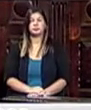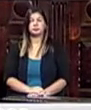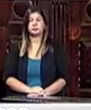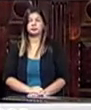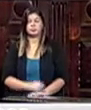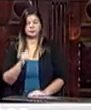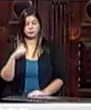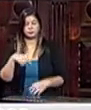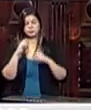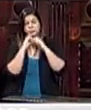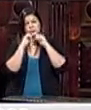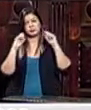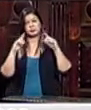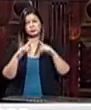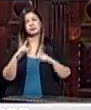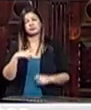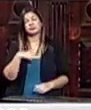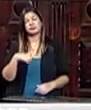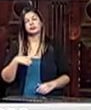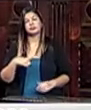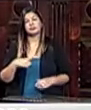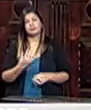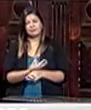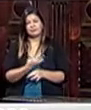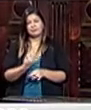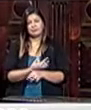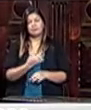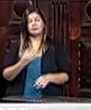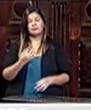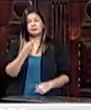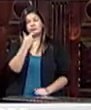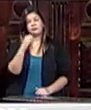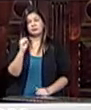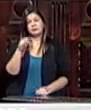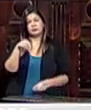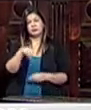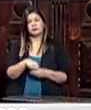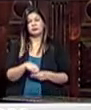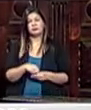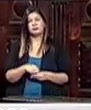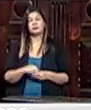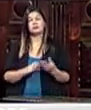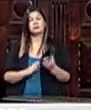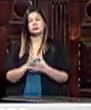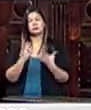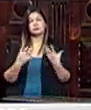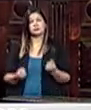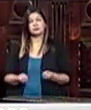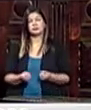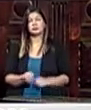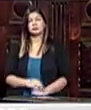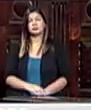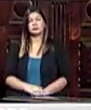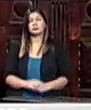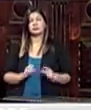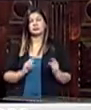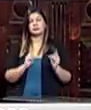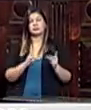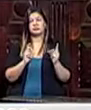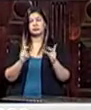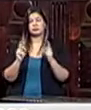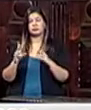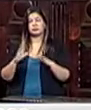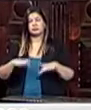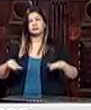Esta casa, com a resistência de 28 votos, aprovou a privatização da SEDAI, a venda da totalidade